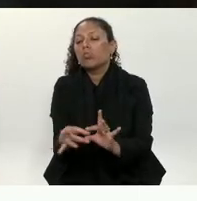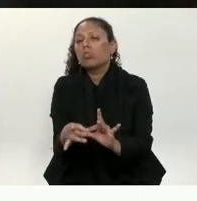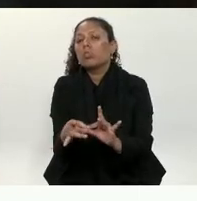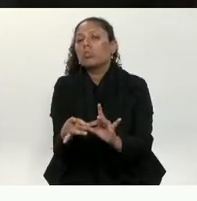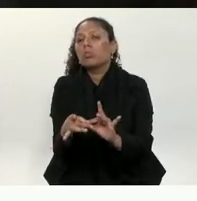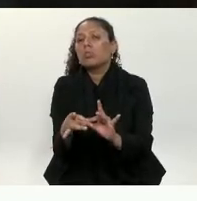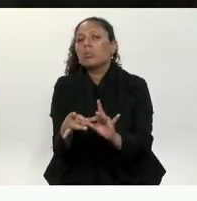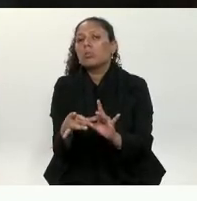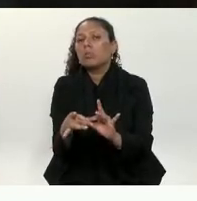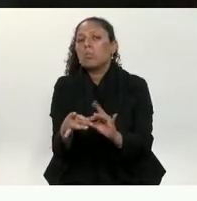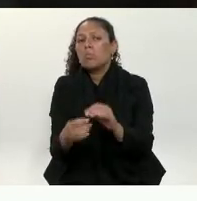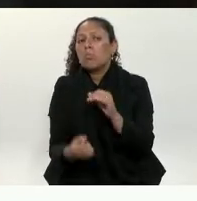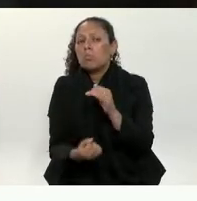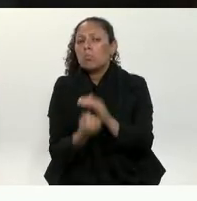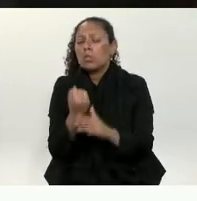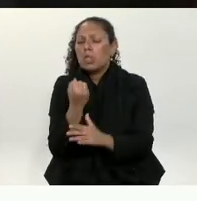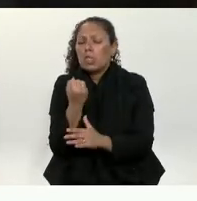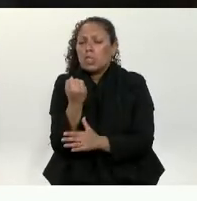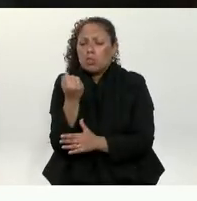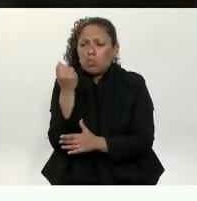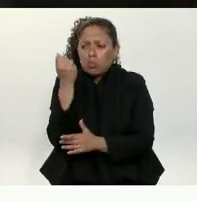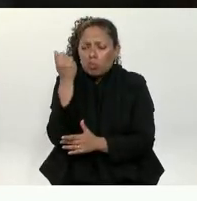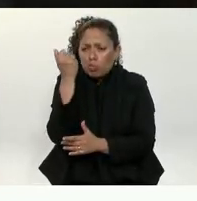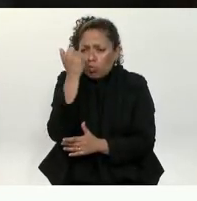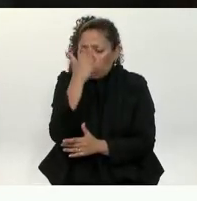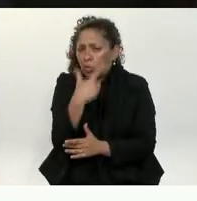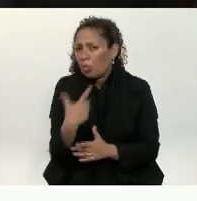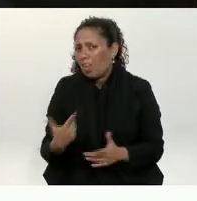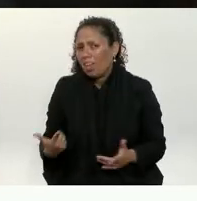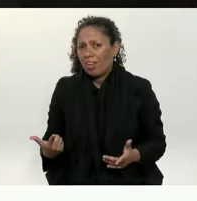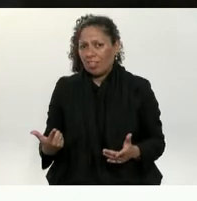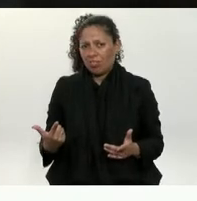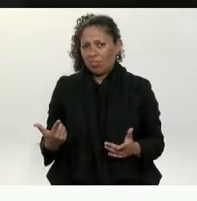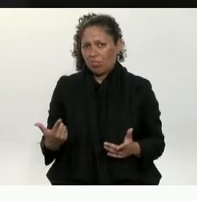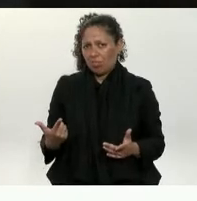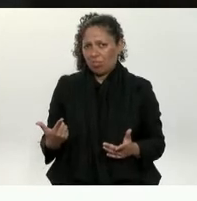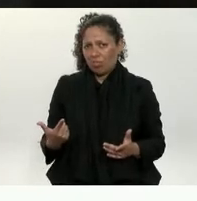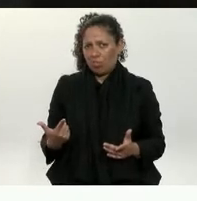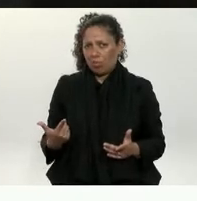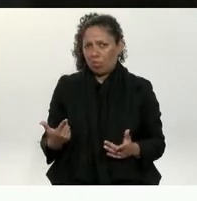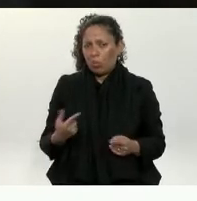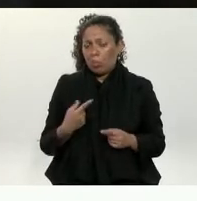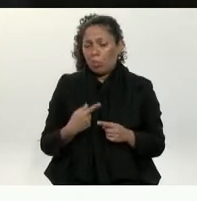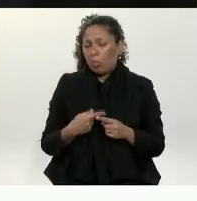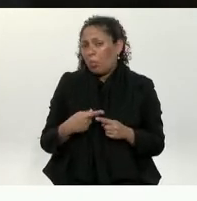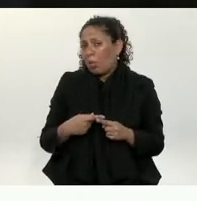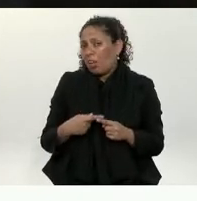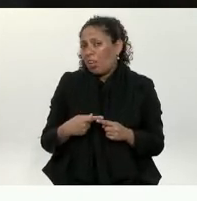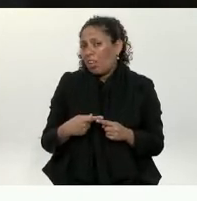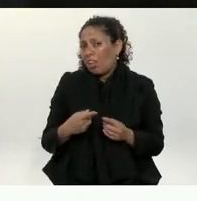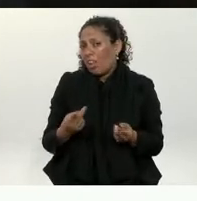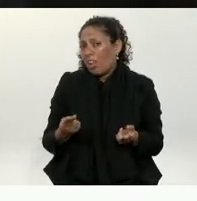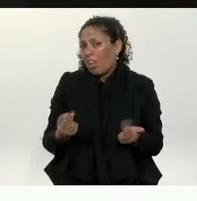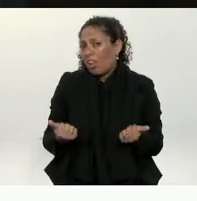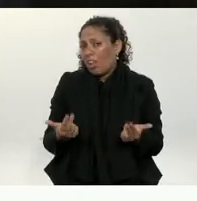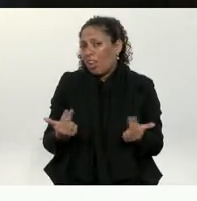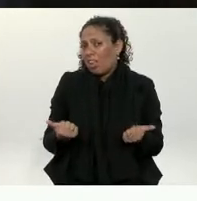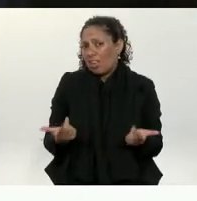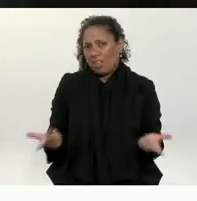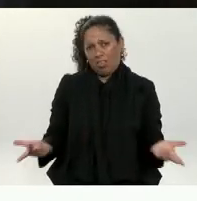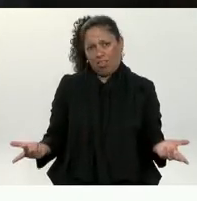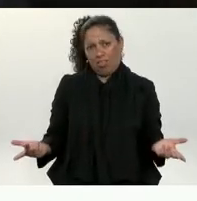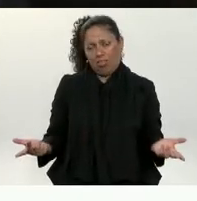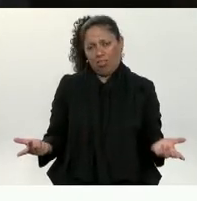essas dificuldades por nada, né? Então, como que tem cabimento, como Vossa Excelência está colocando